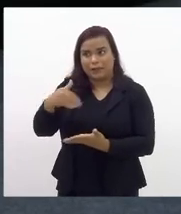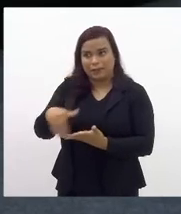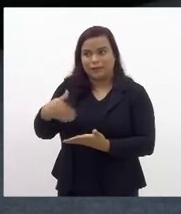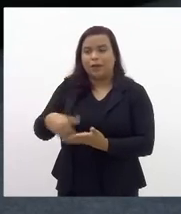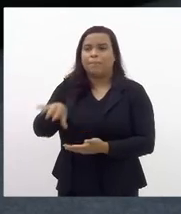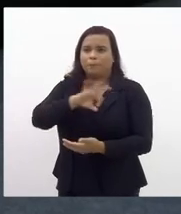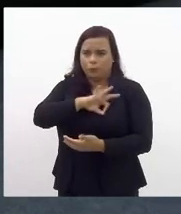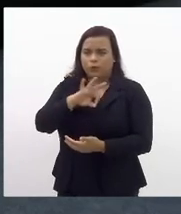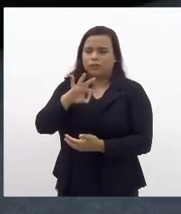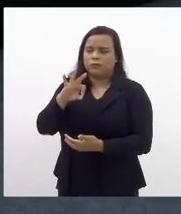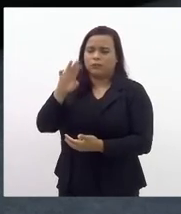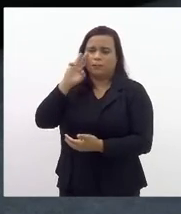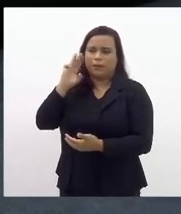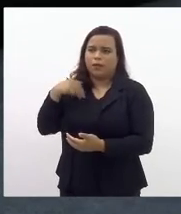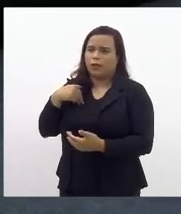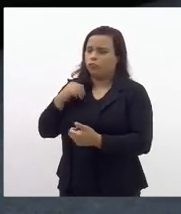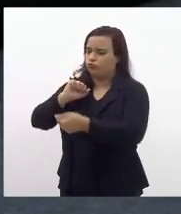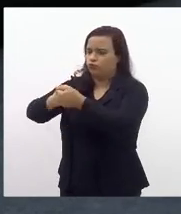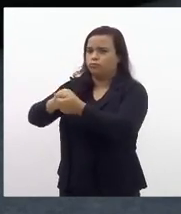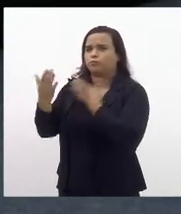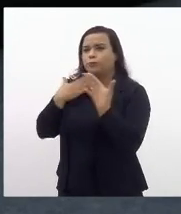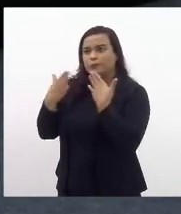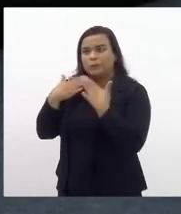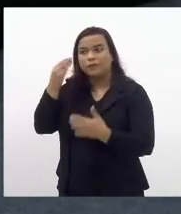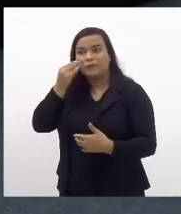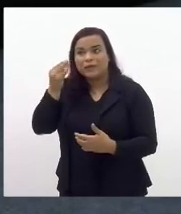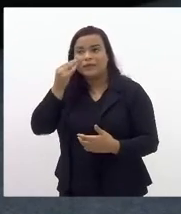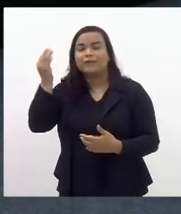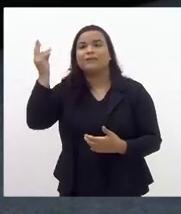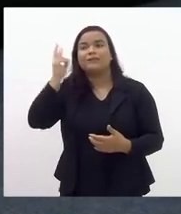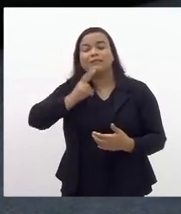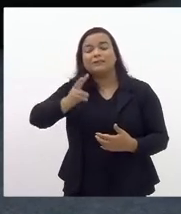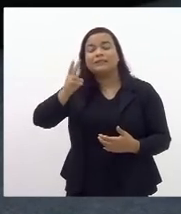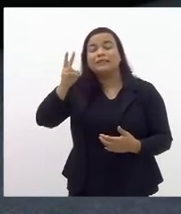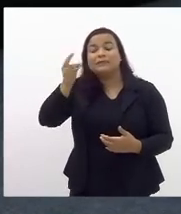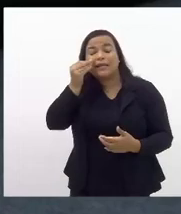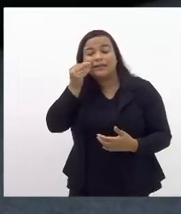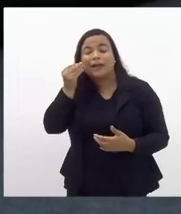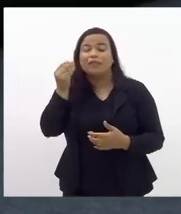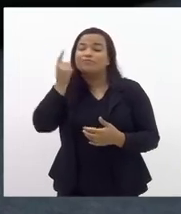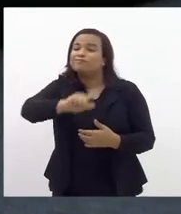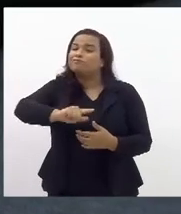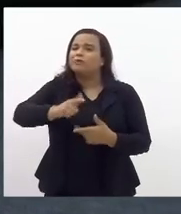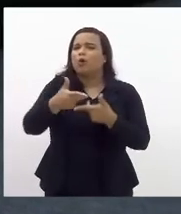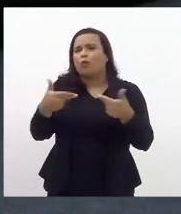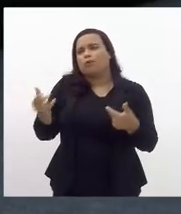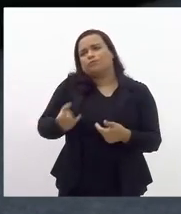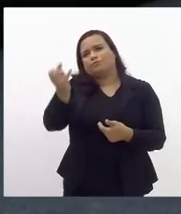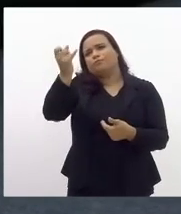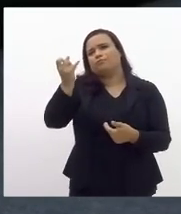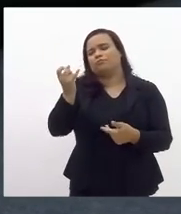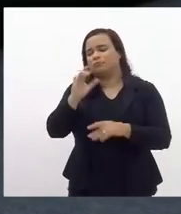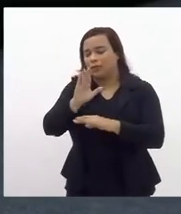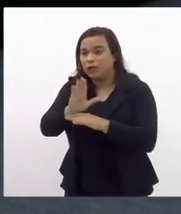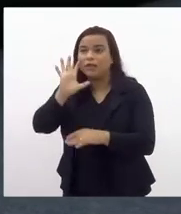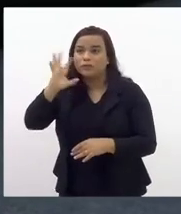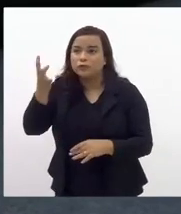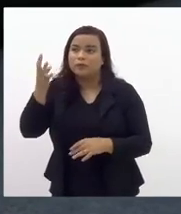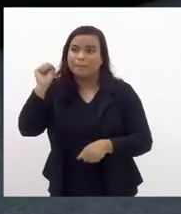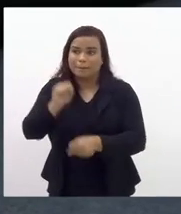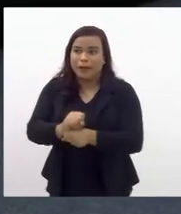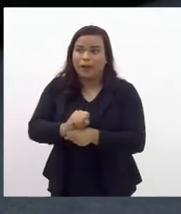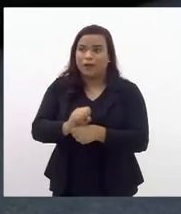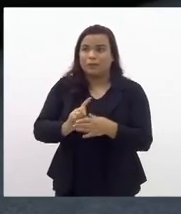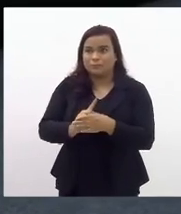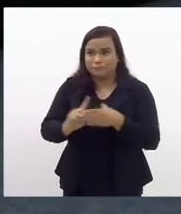Militar para a gente ver se a gente consegue chegar a um denominador comum. Para quê? Para que pare de excluir os policiais militares